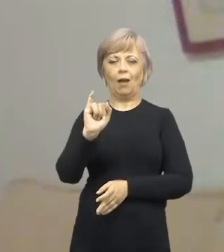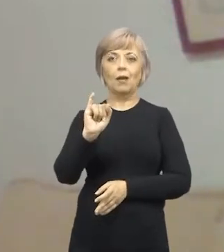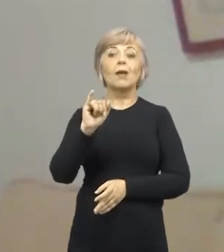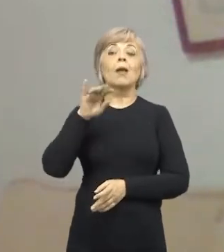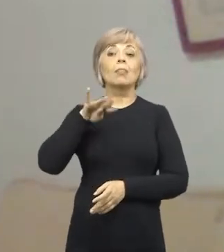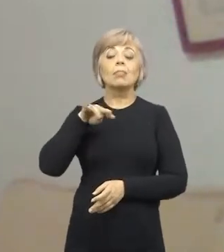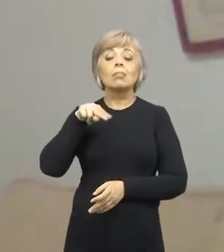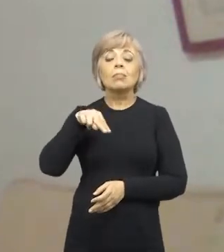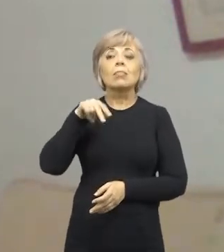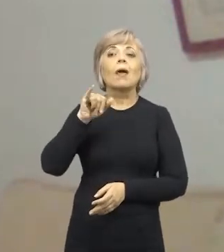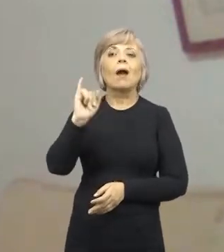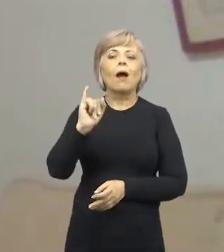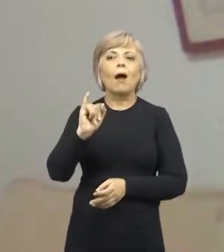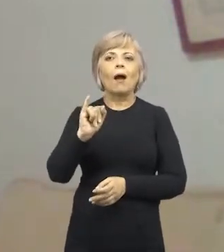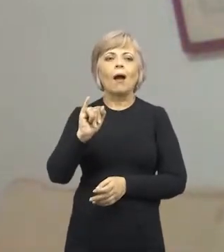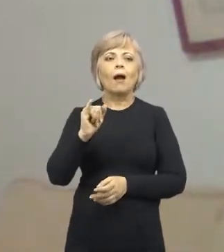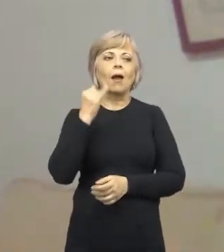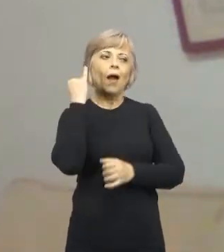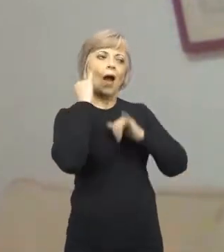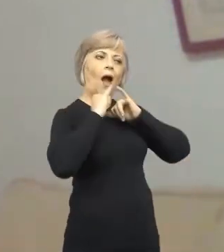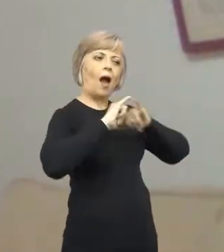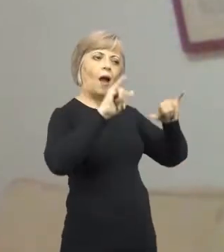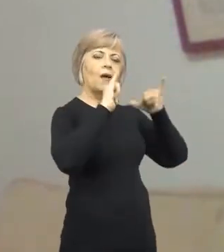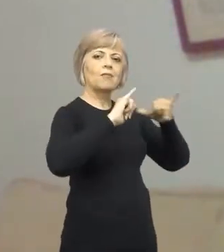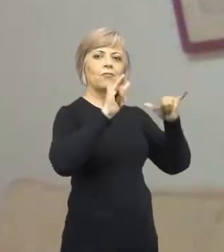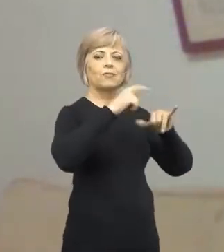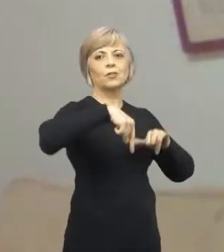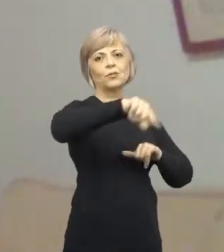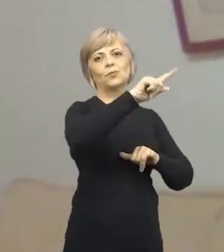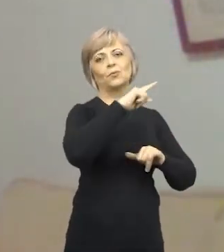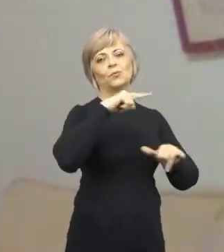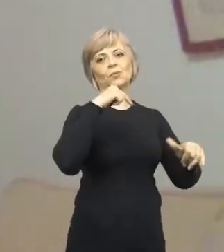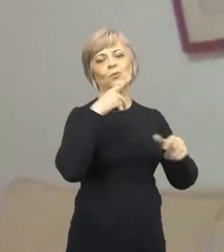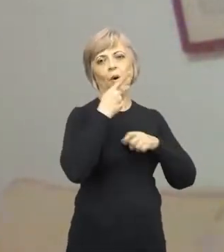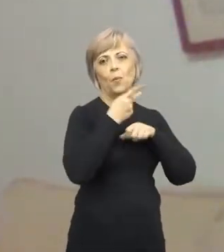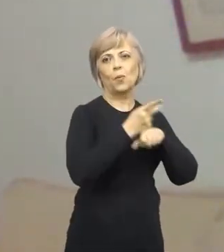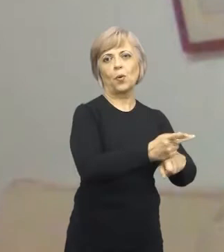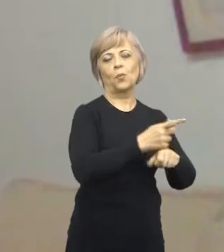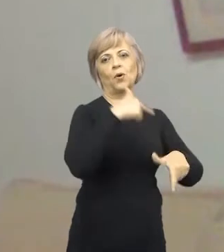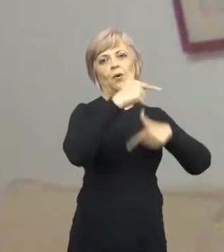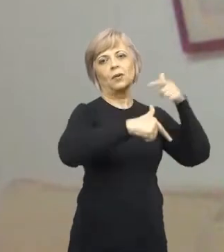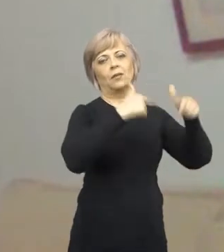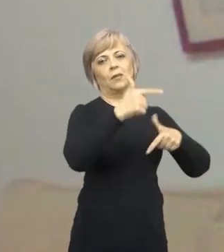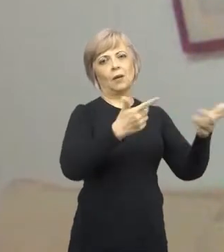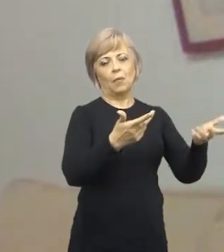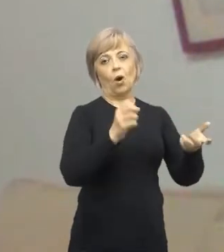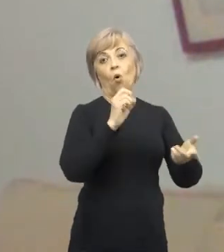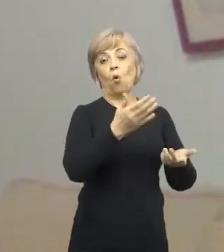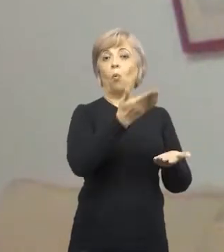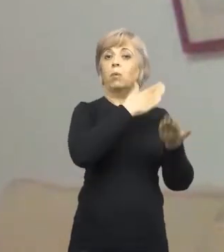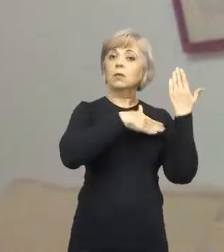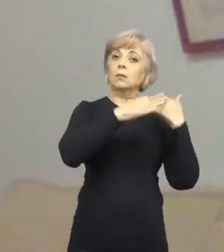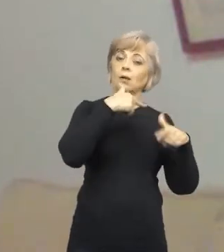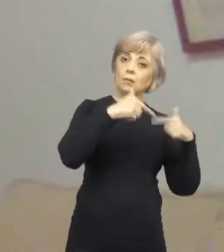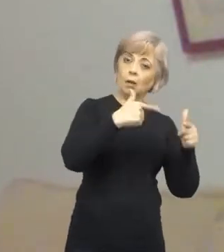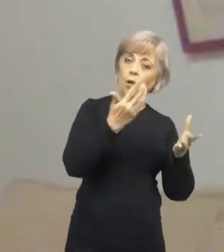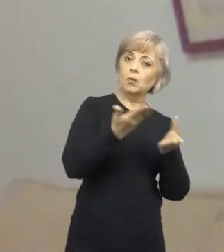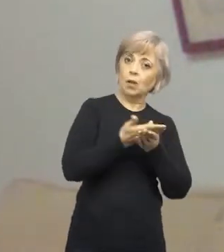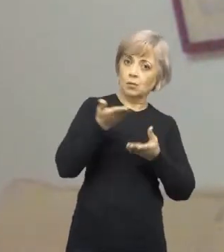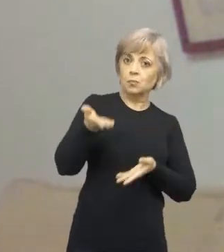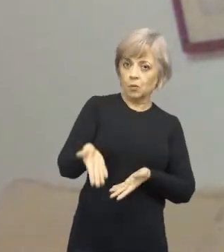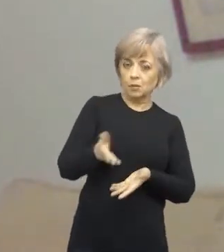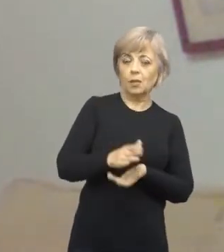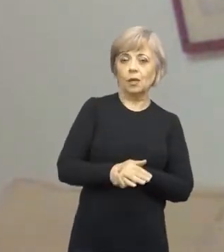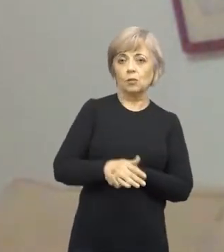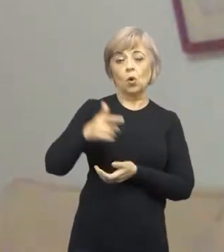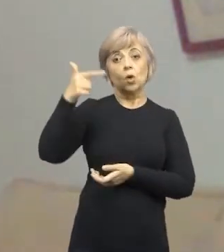encarrega de prontamente dar notícia aos colegas que atuam ou atuaram no processo, tanto em